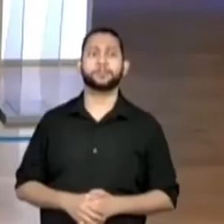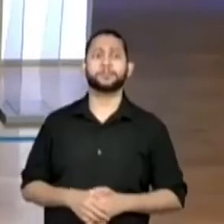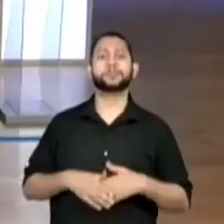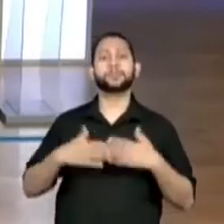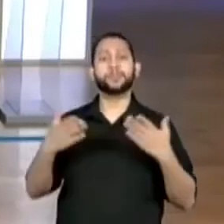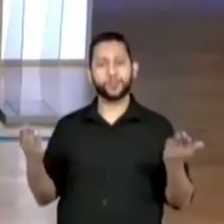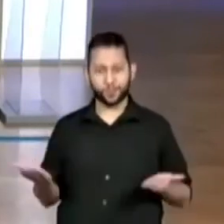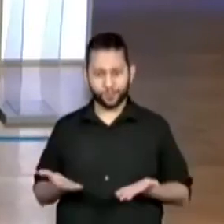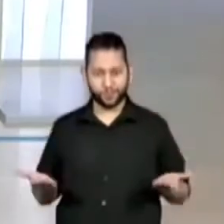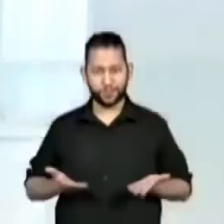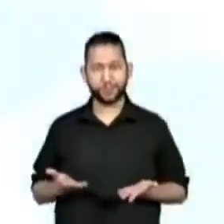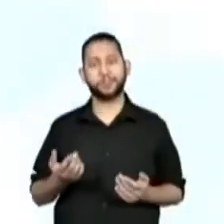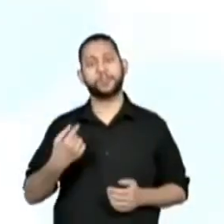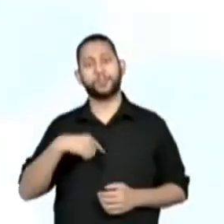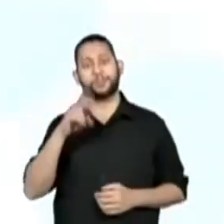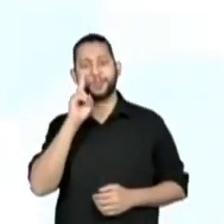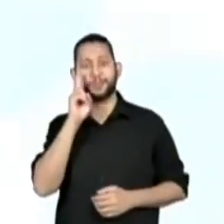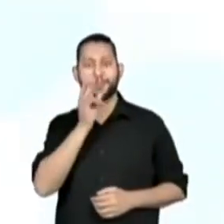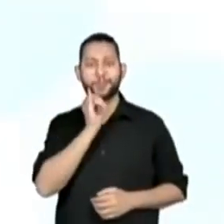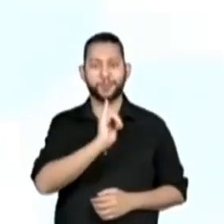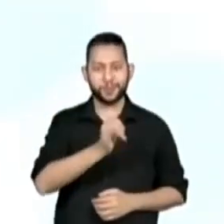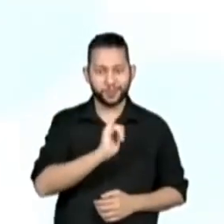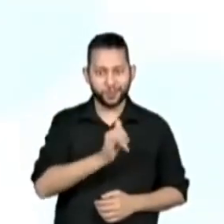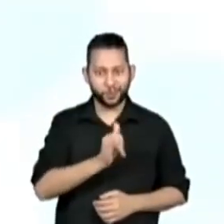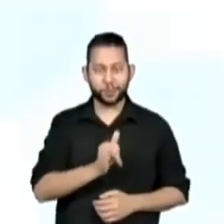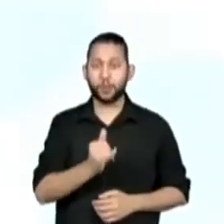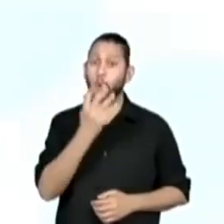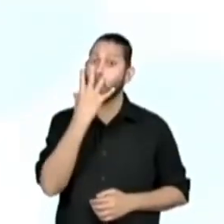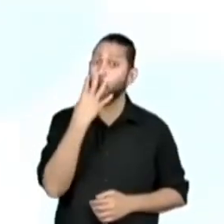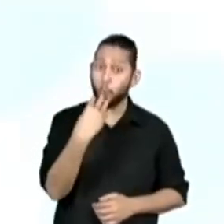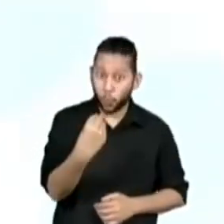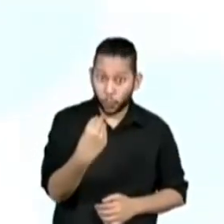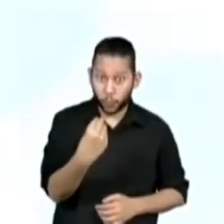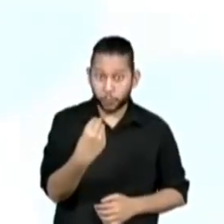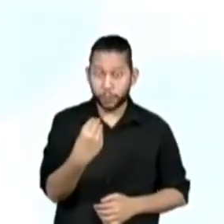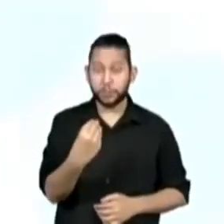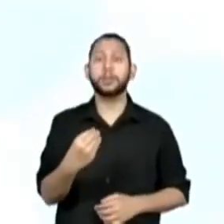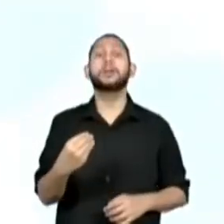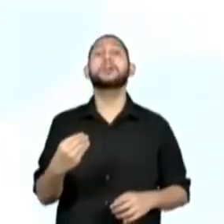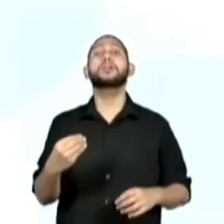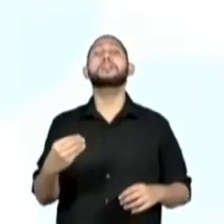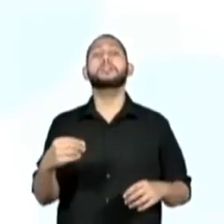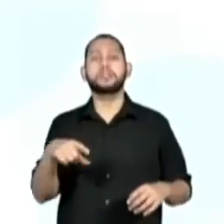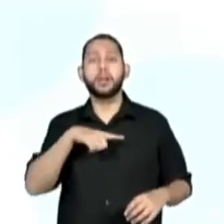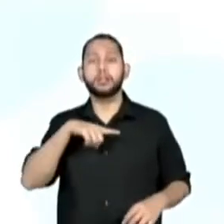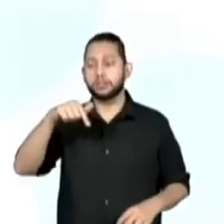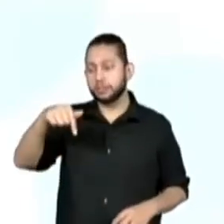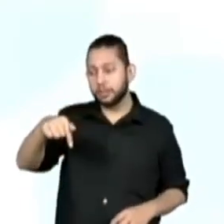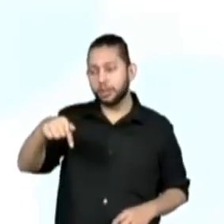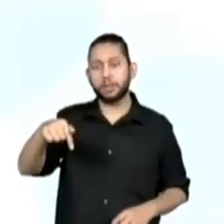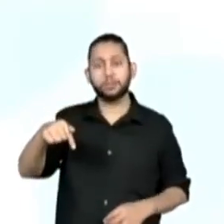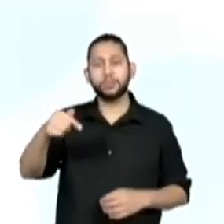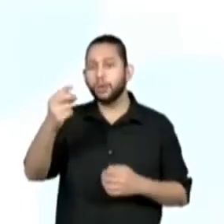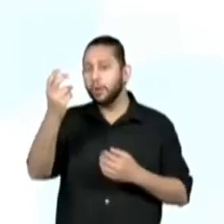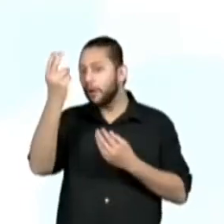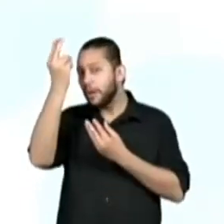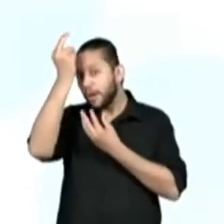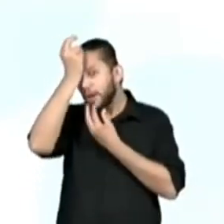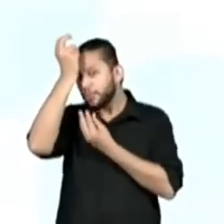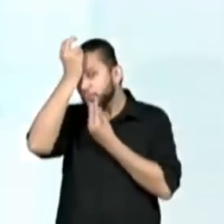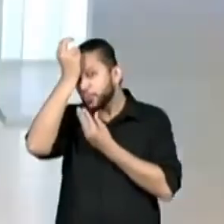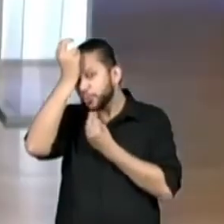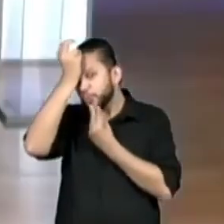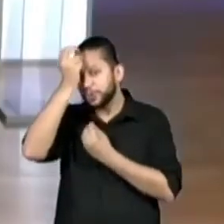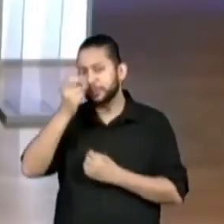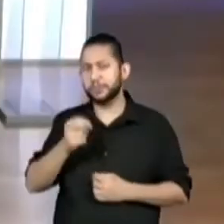Então hoje, né, realizamos a leitura do conto O Lobo e os 7 Cabritinhos. Será que eles conheciam esse